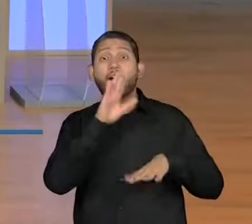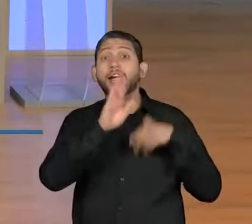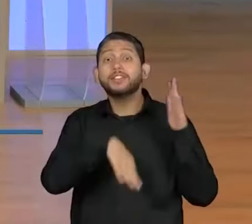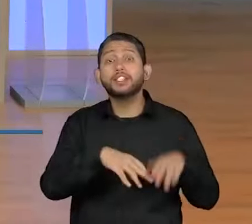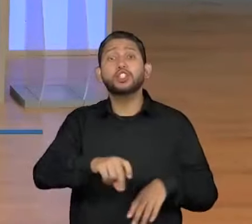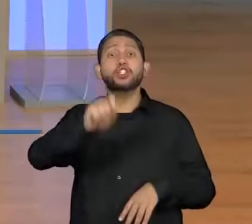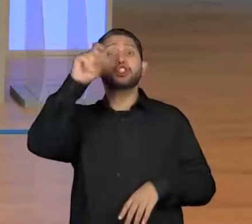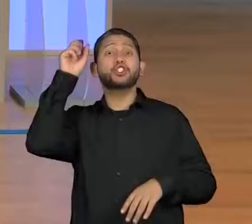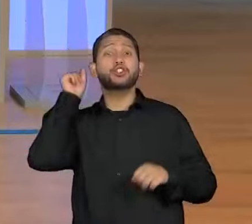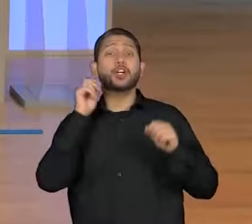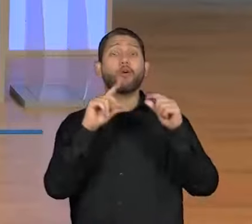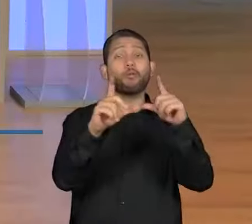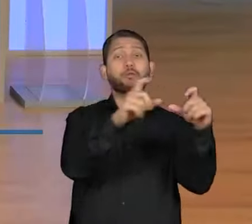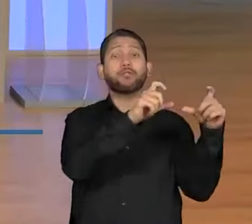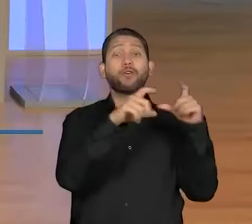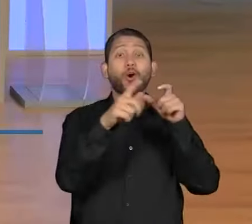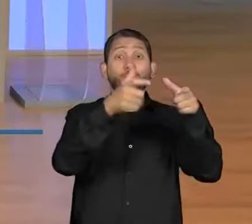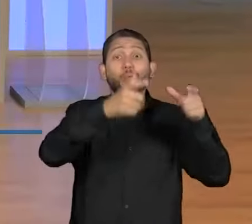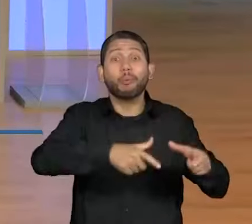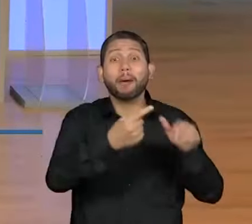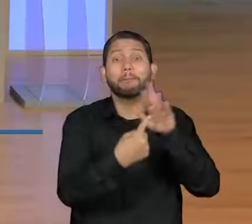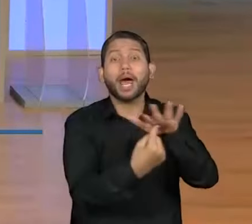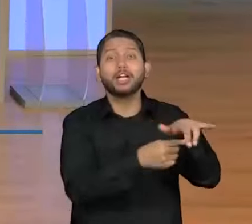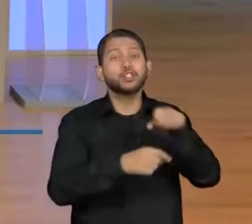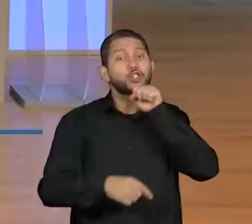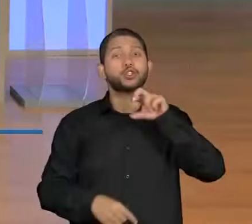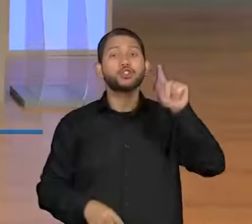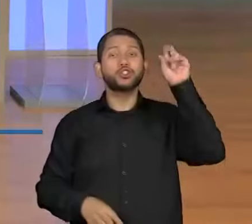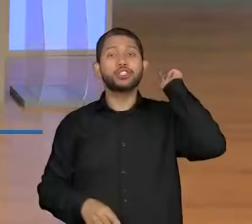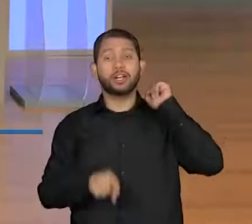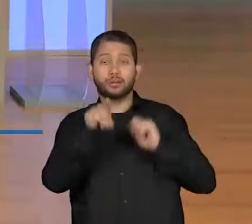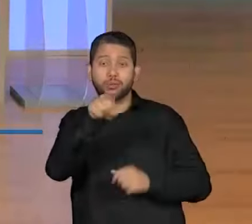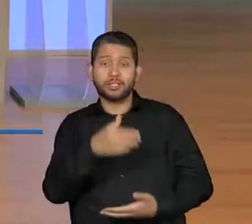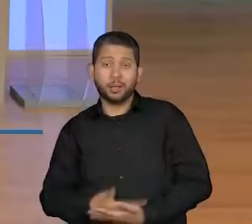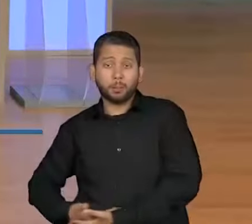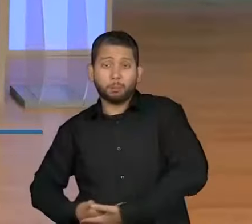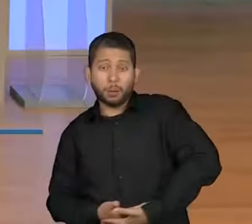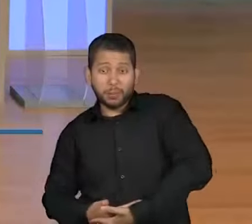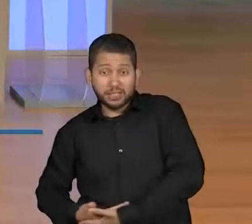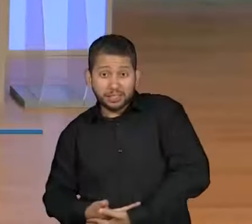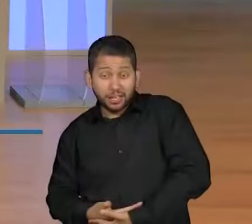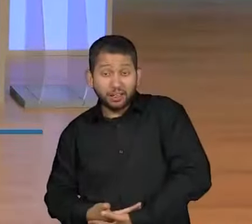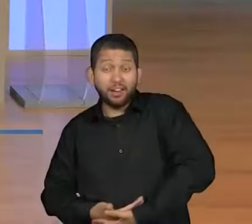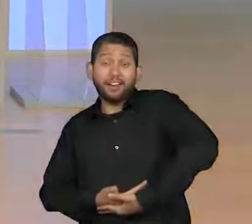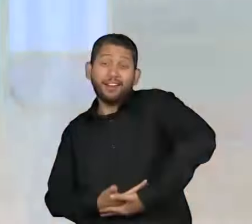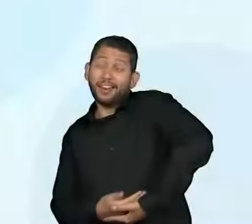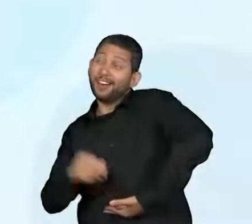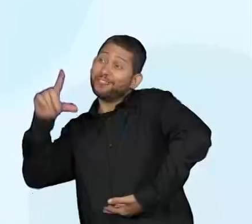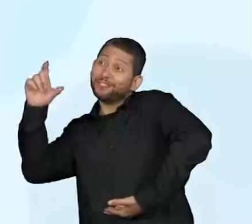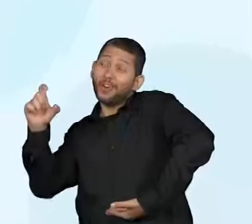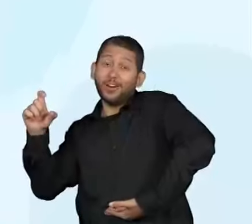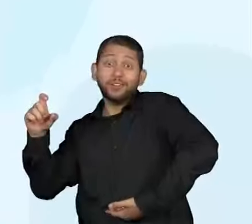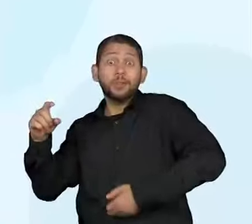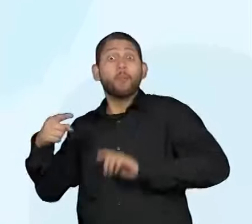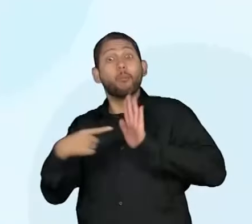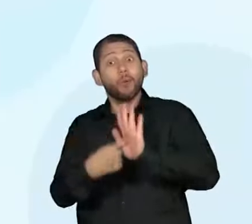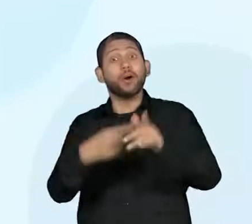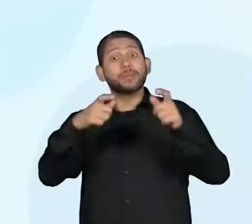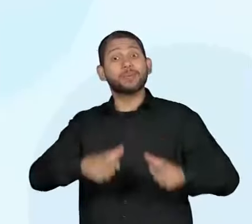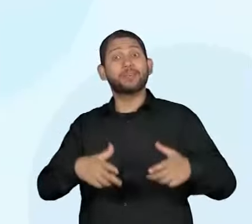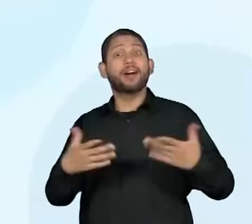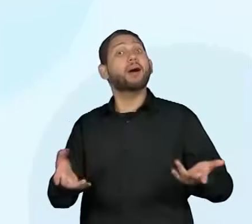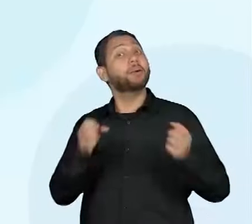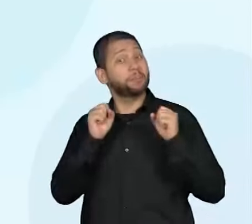você aparece lá quando era apenas um bebezinho. Olha que legal. E acrescentar aí na sua pesquisa. Mas vamos ainda pensar em